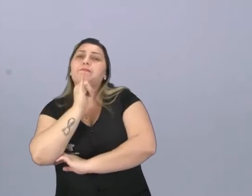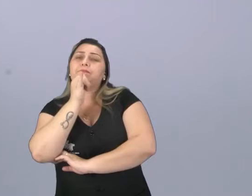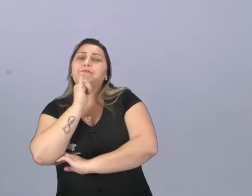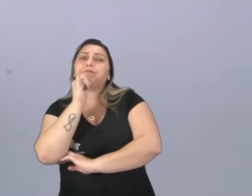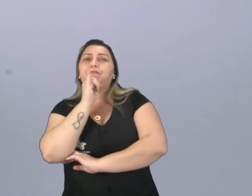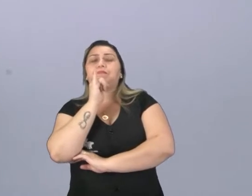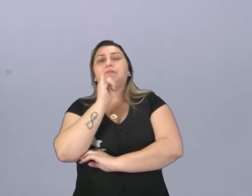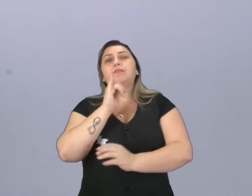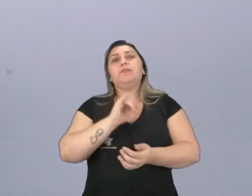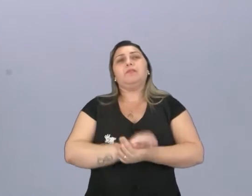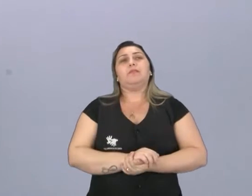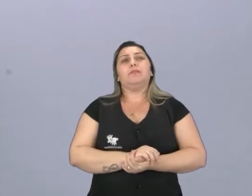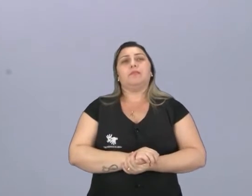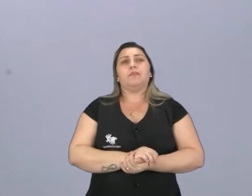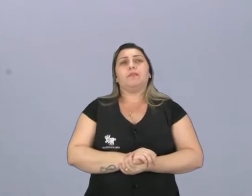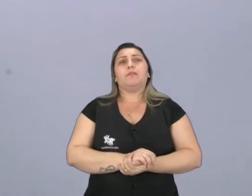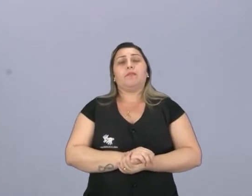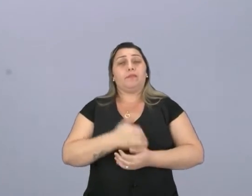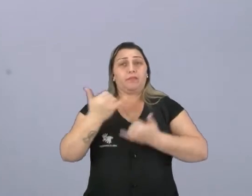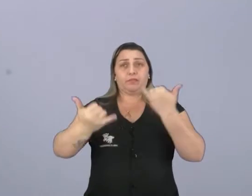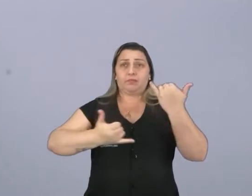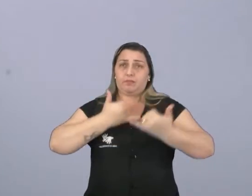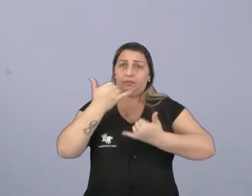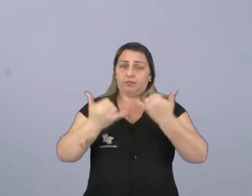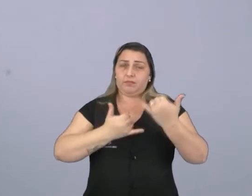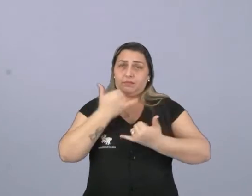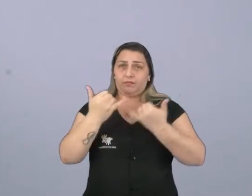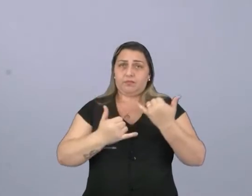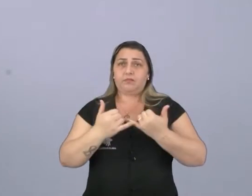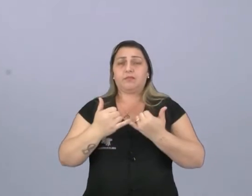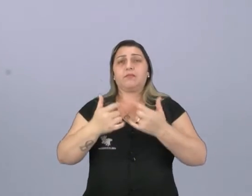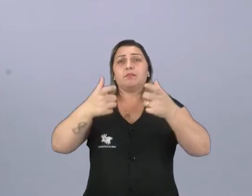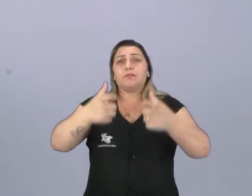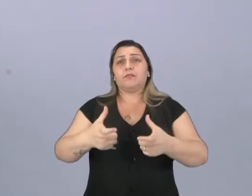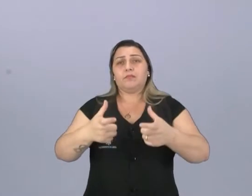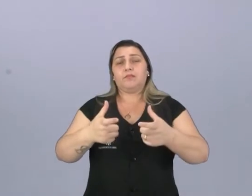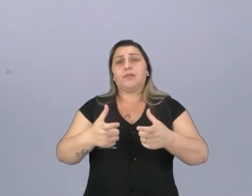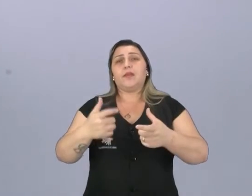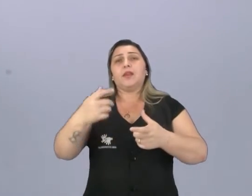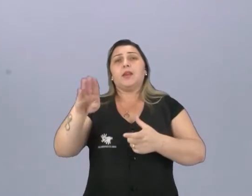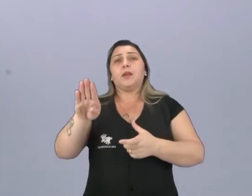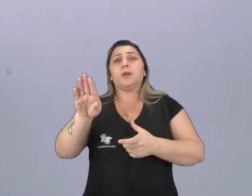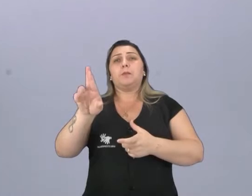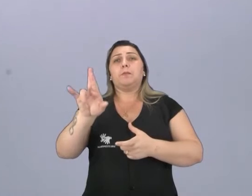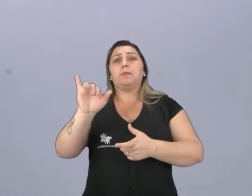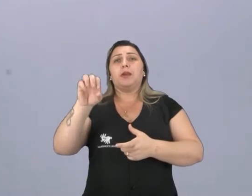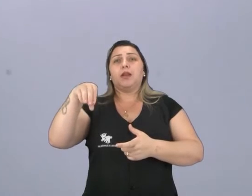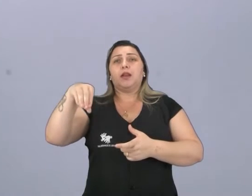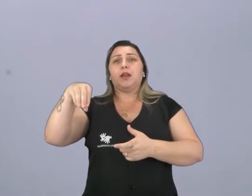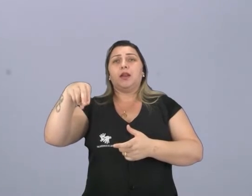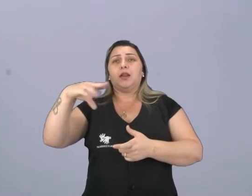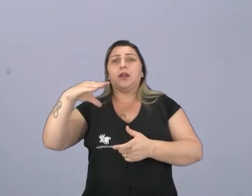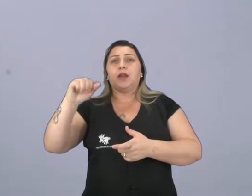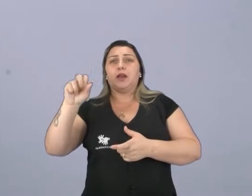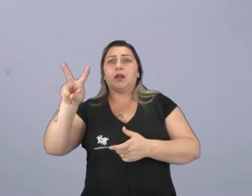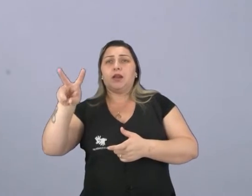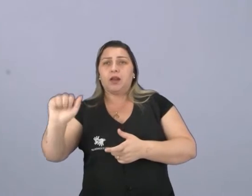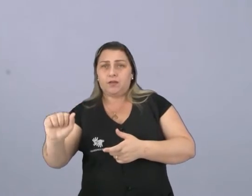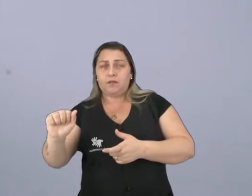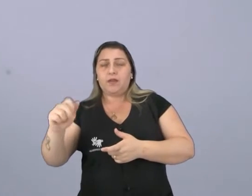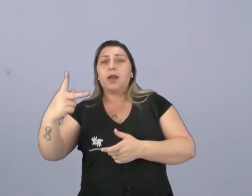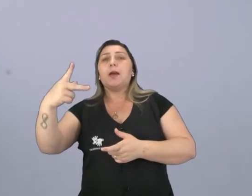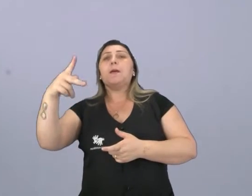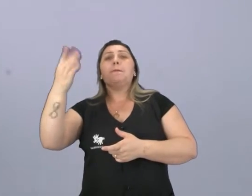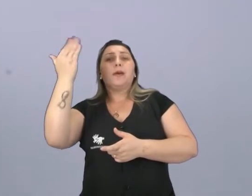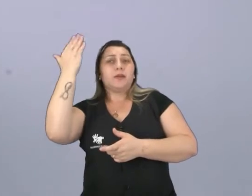imperfeito, por exemplo, eu brincava no parque. Brincava é uma ação passada, então é pretérito. E